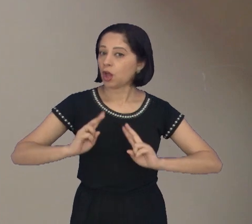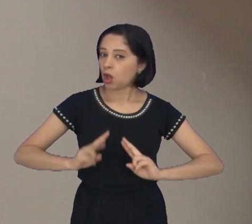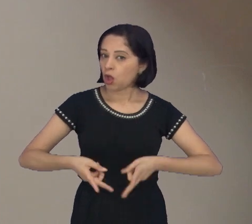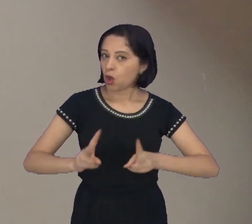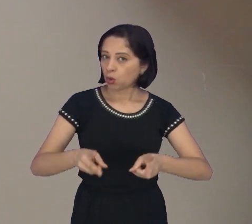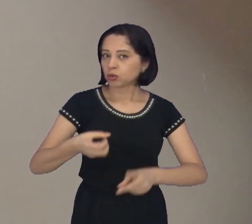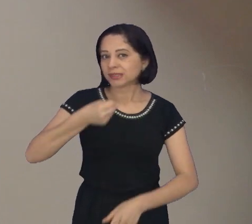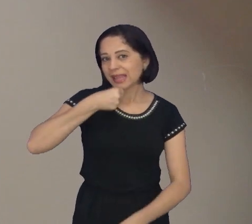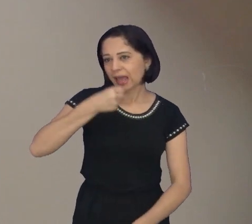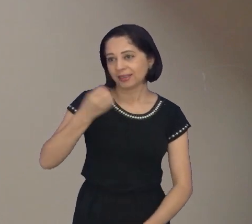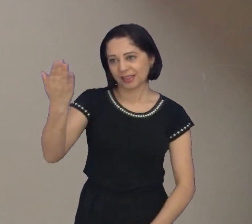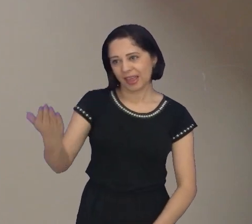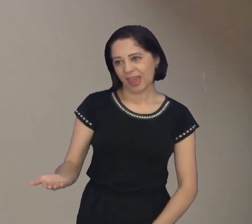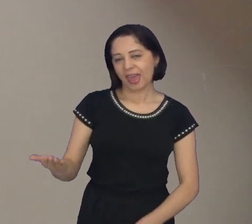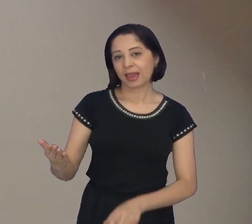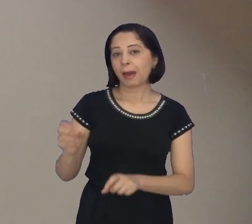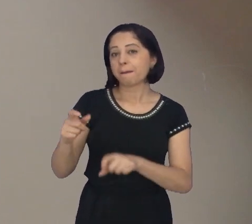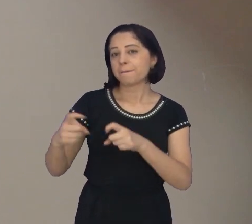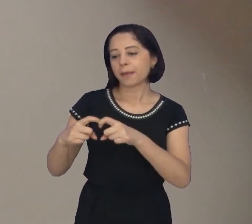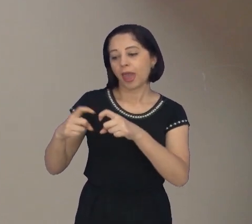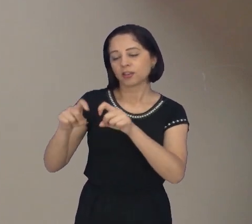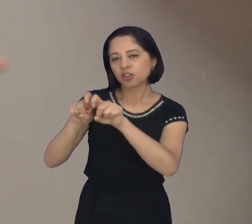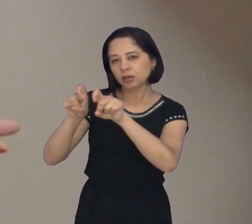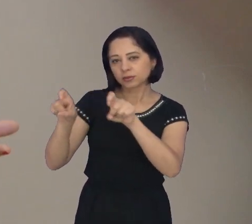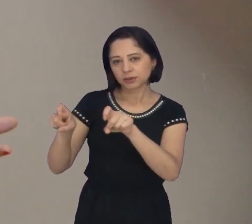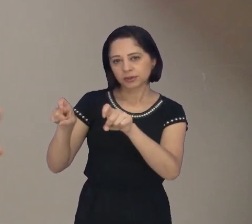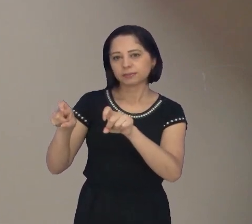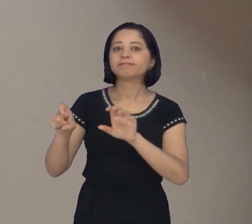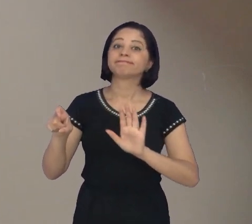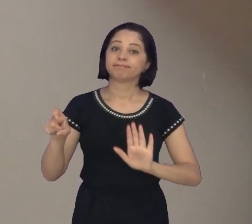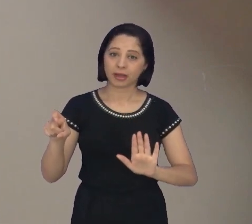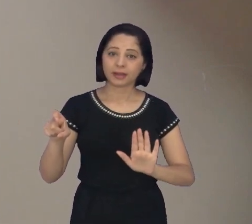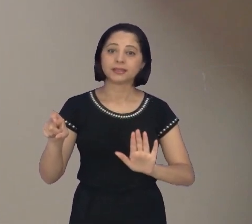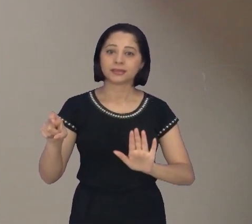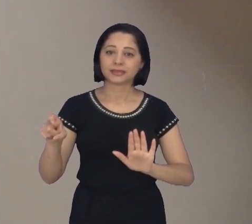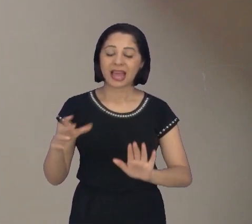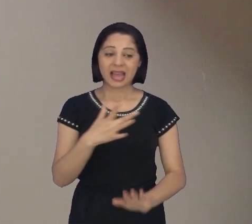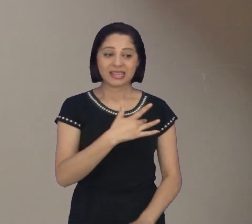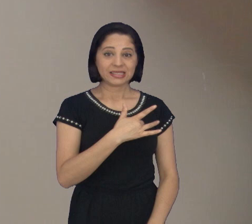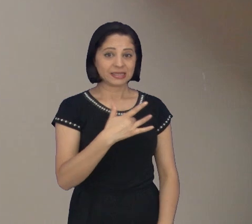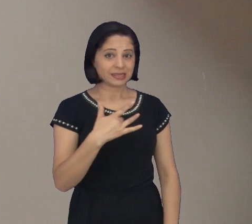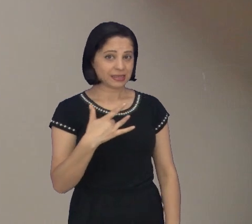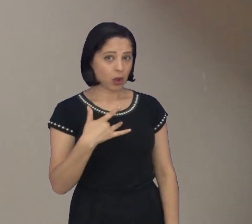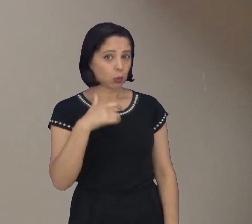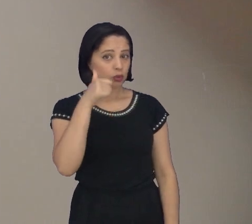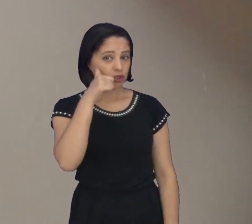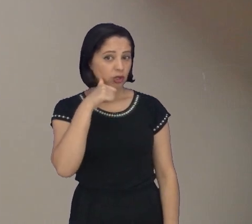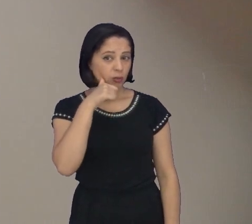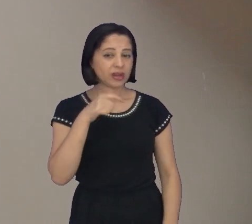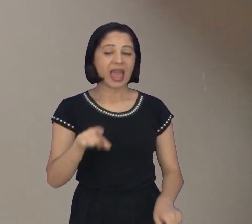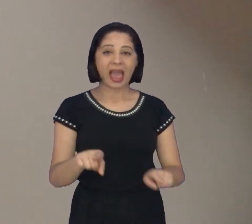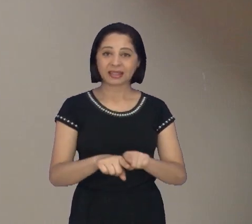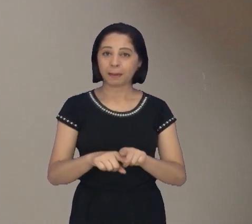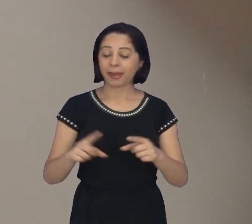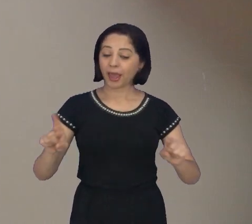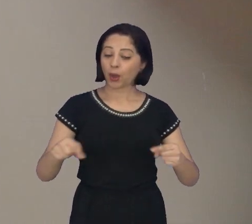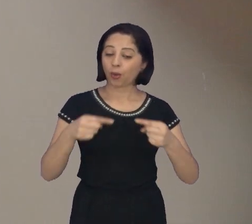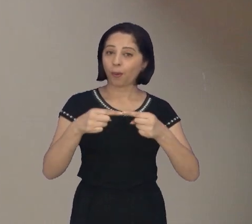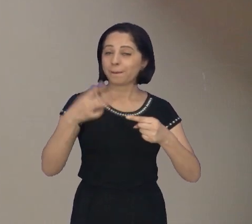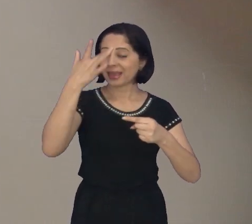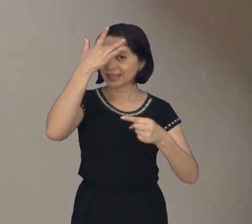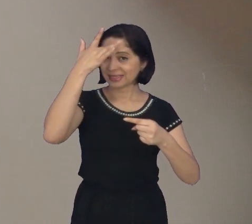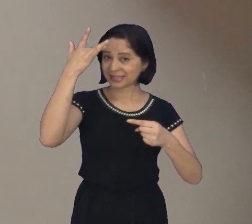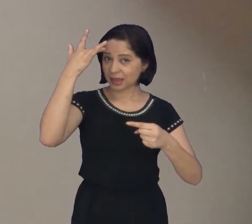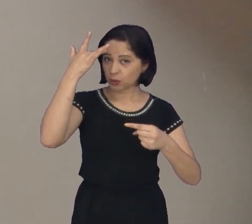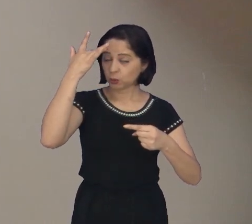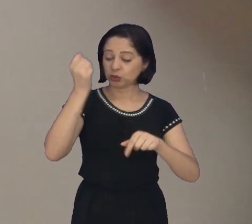com a ginecologista Helena Proni. Porque não tem como, né, gente, falar da saúde da mulher sem citar a saúde emocional.